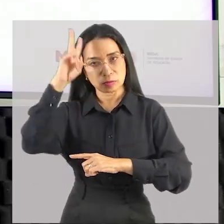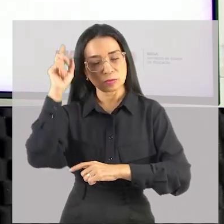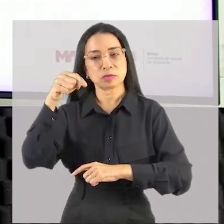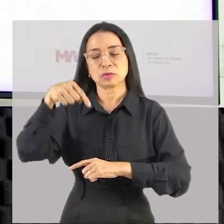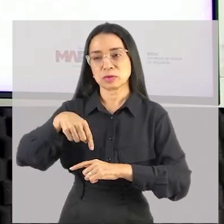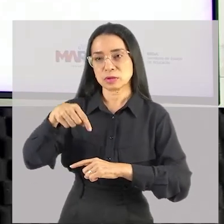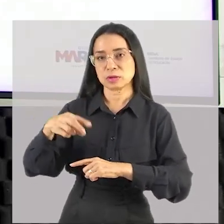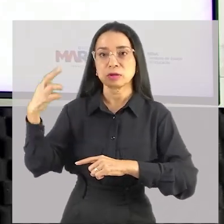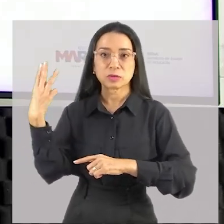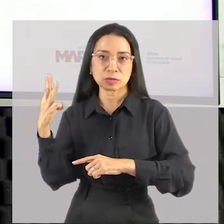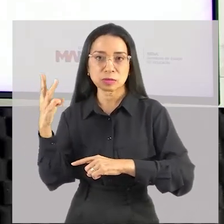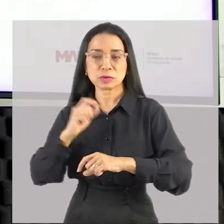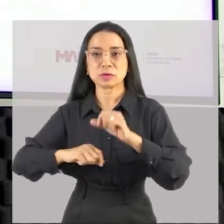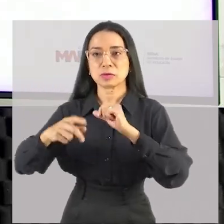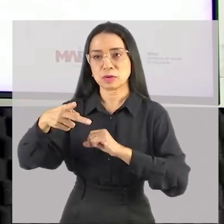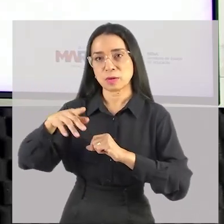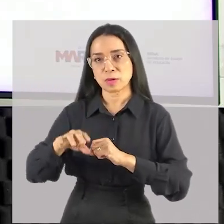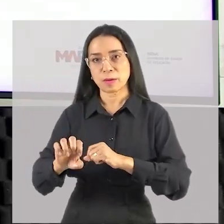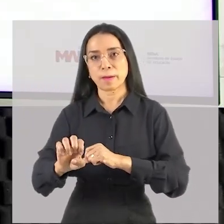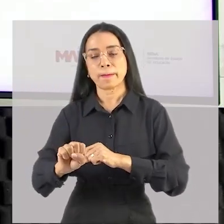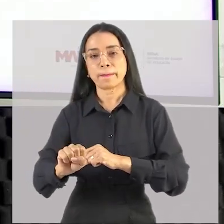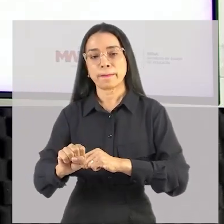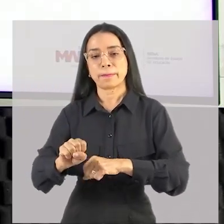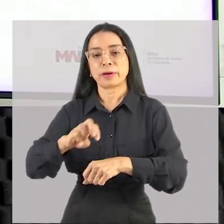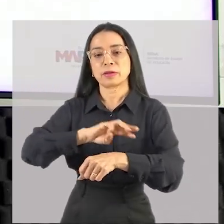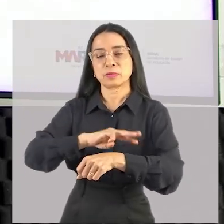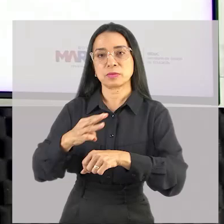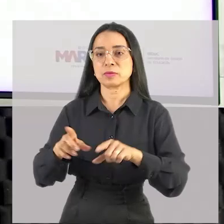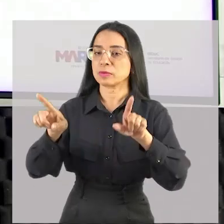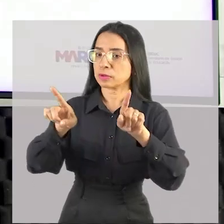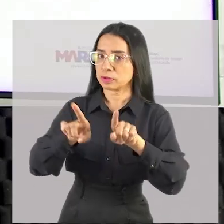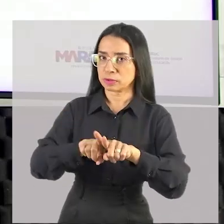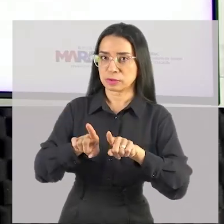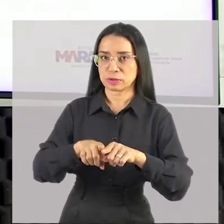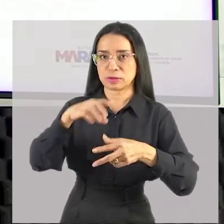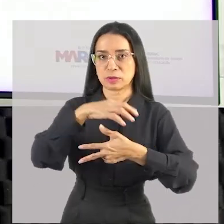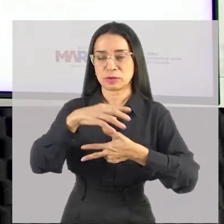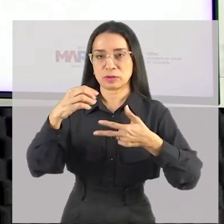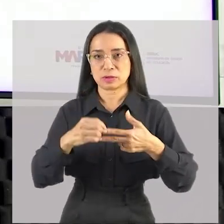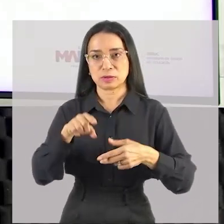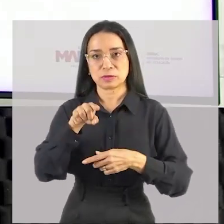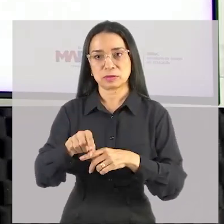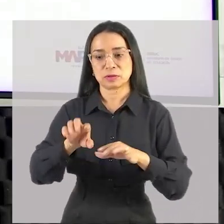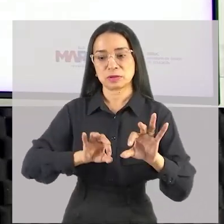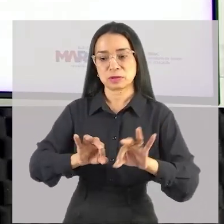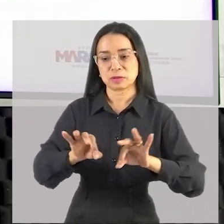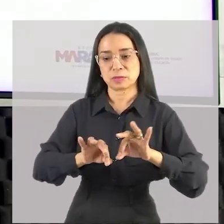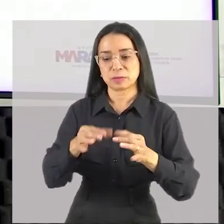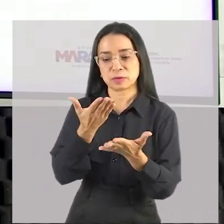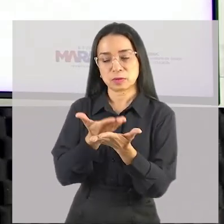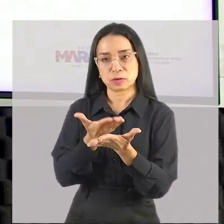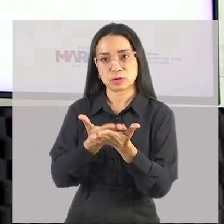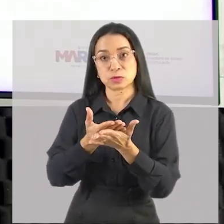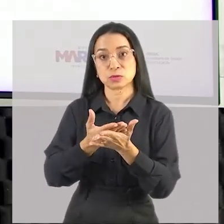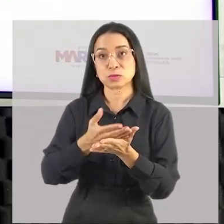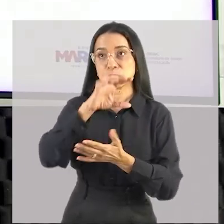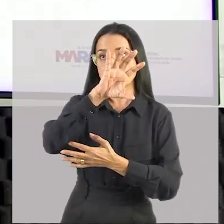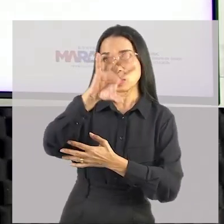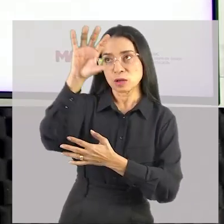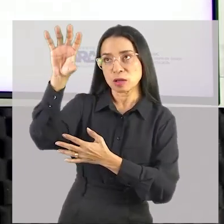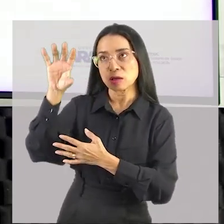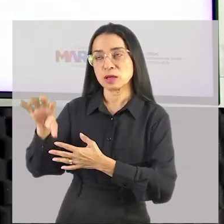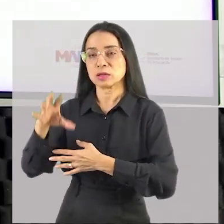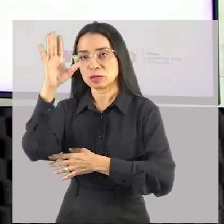vestibulares aqui do Maranhão, Paz UEMA, e também o Exame Nacional do Ensino Médio. Então você que se prepara de outros cantos do